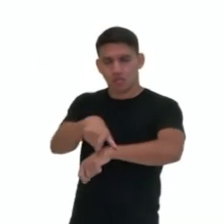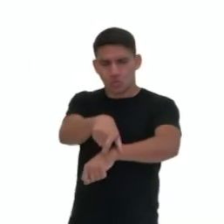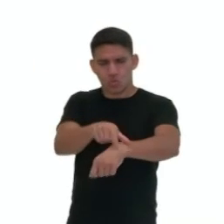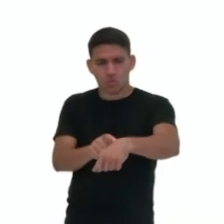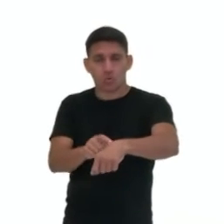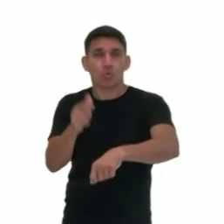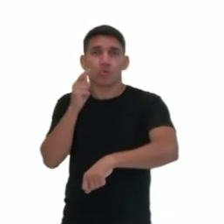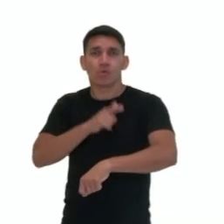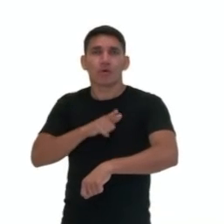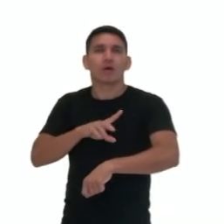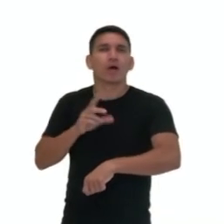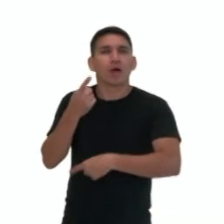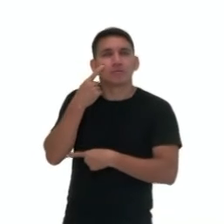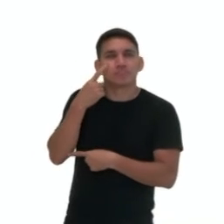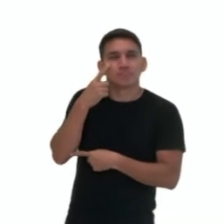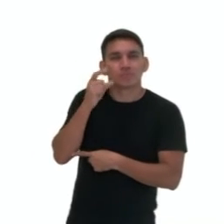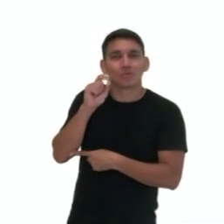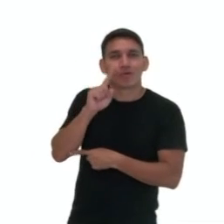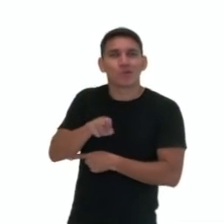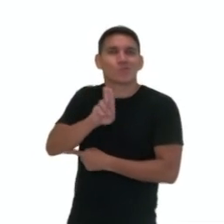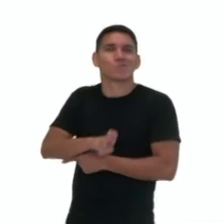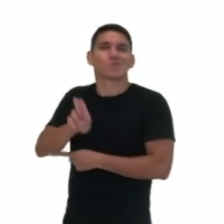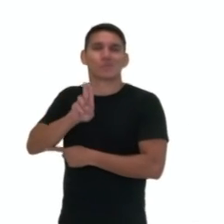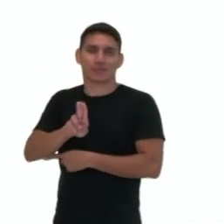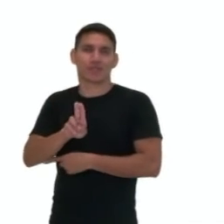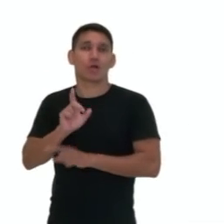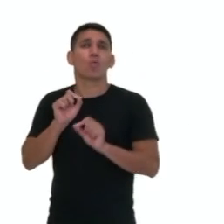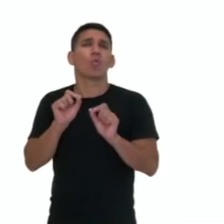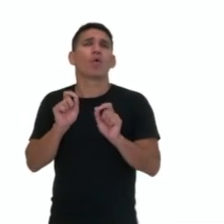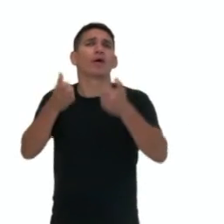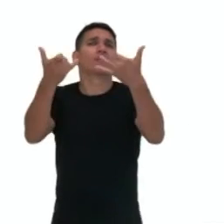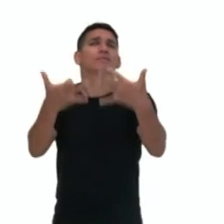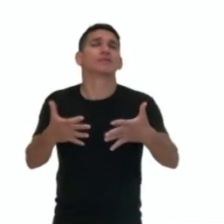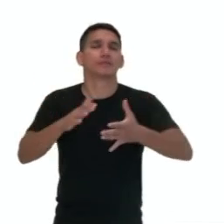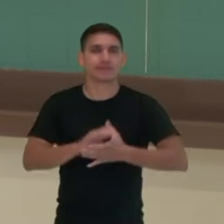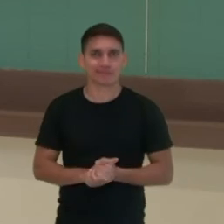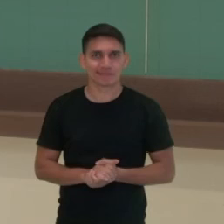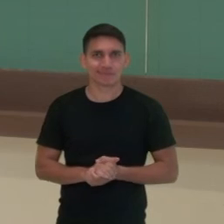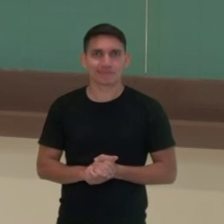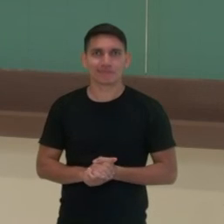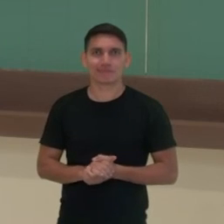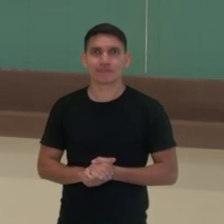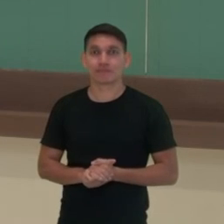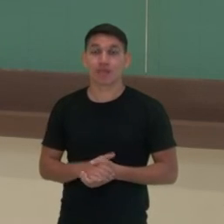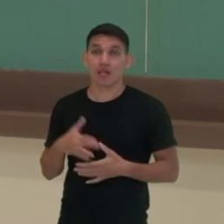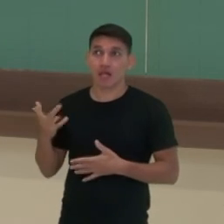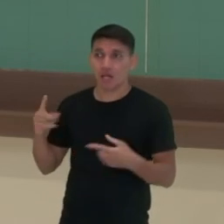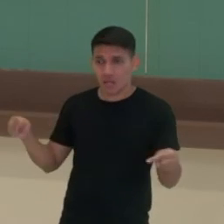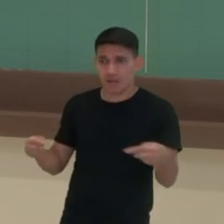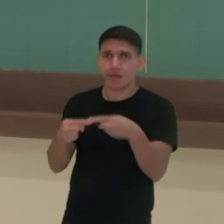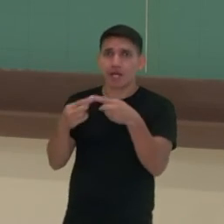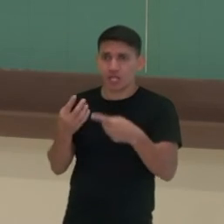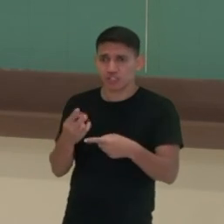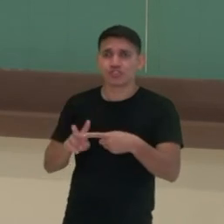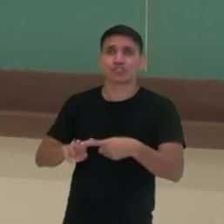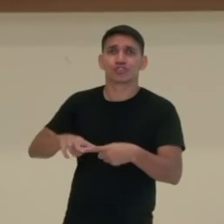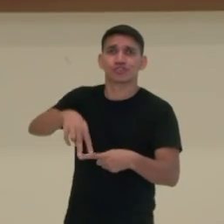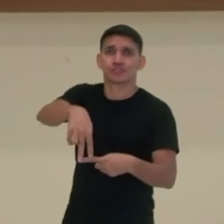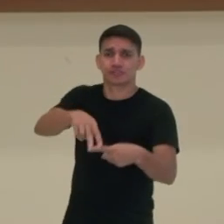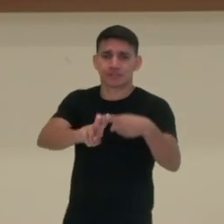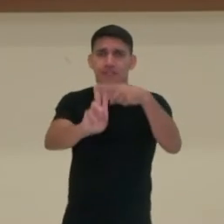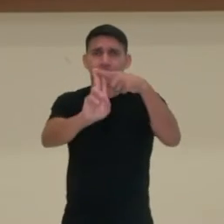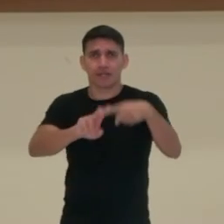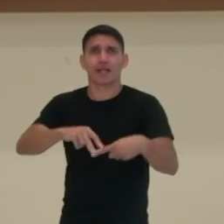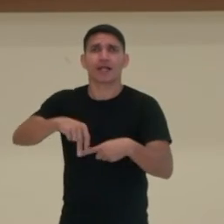esses relógios que são muito utilizados, o que eles fazem? Muitas vezes eles são atrelados à ginástica também. Principalmente